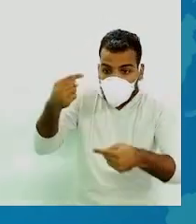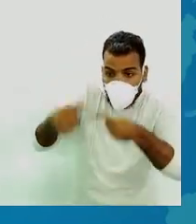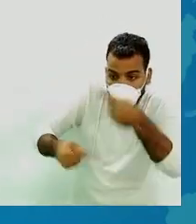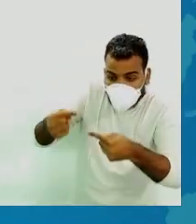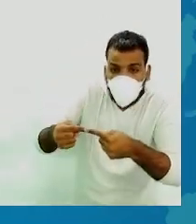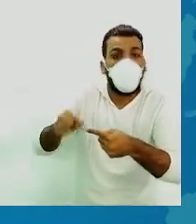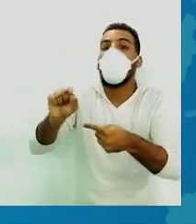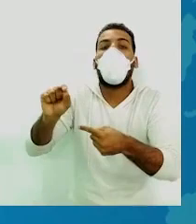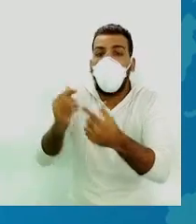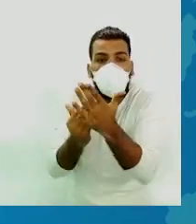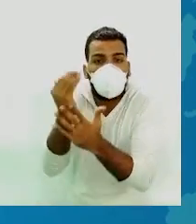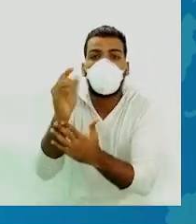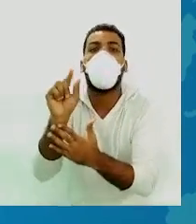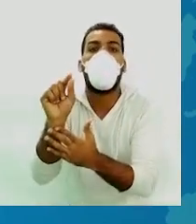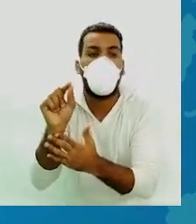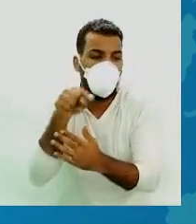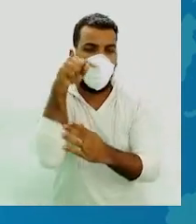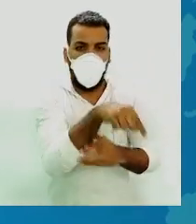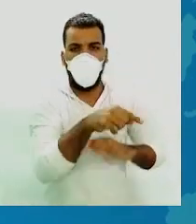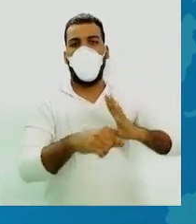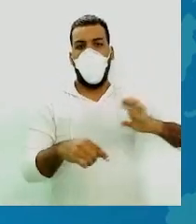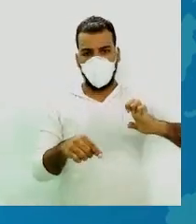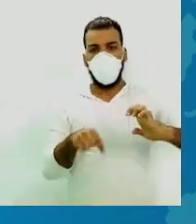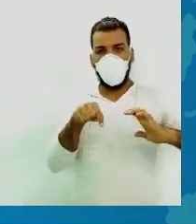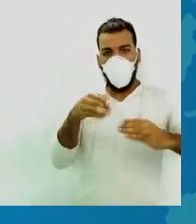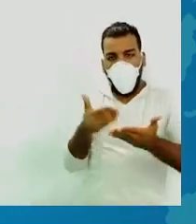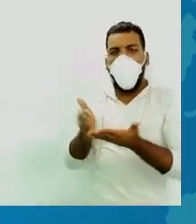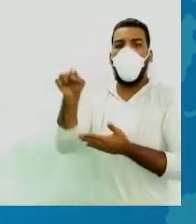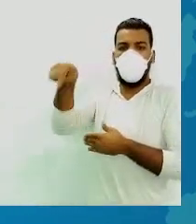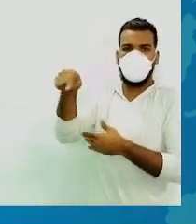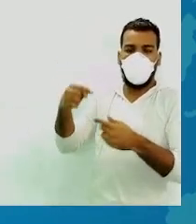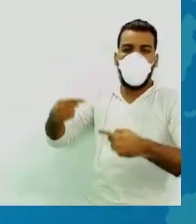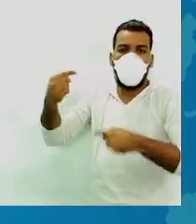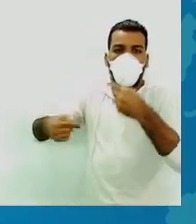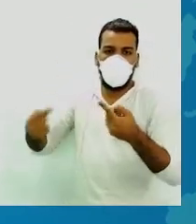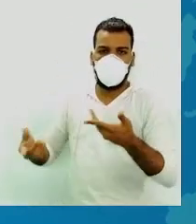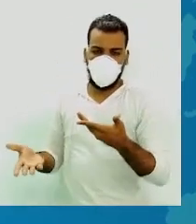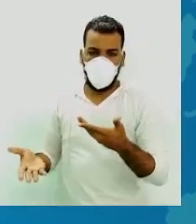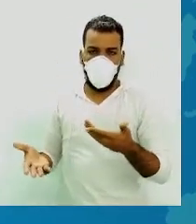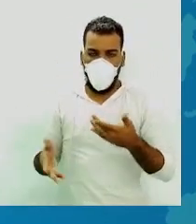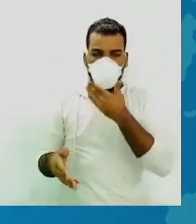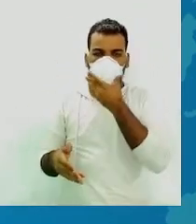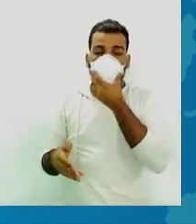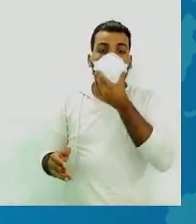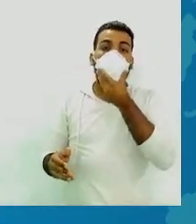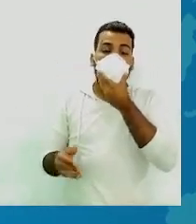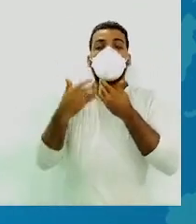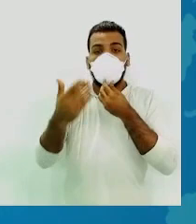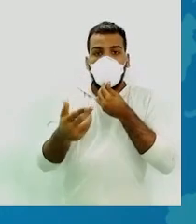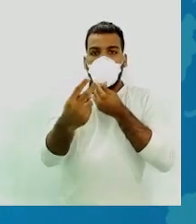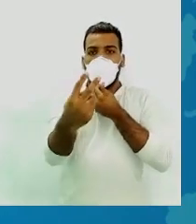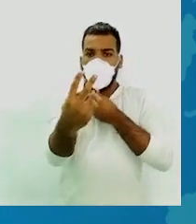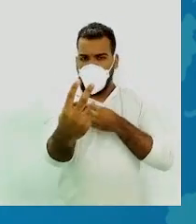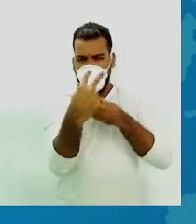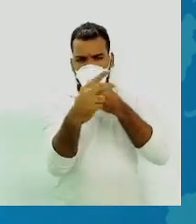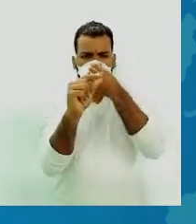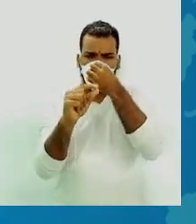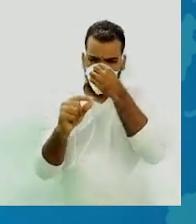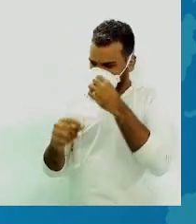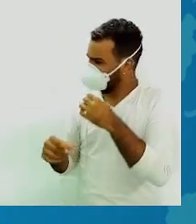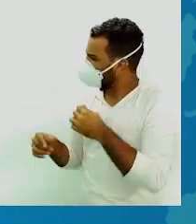político é a ética. Talvez você agora esteja aí desse lado, né, do outro lado, na verdade, a olhar para mim e pensar